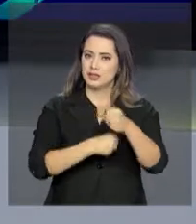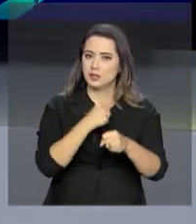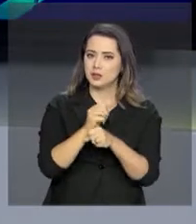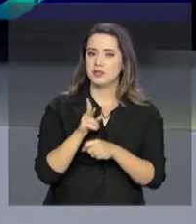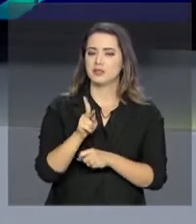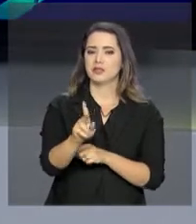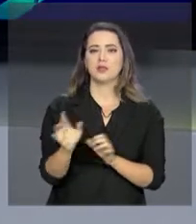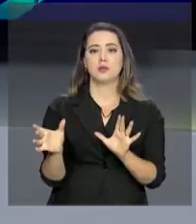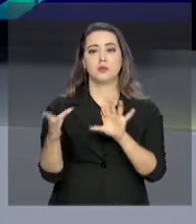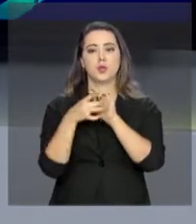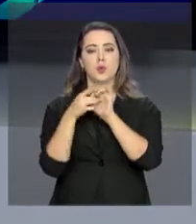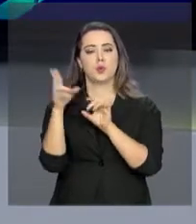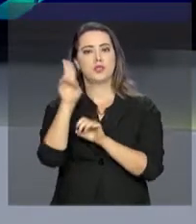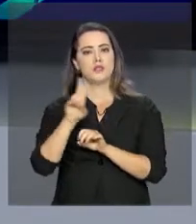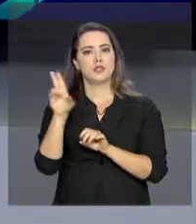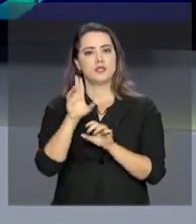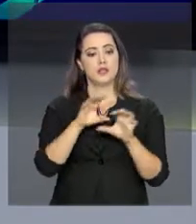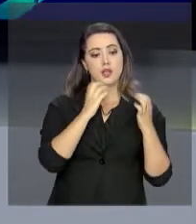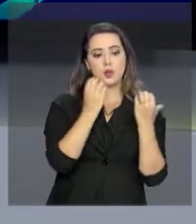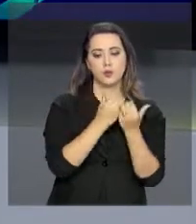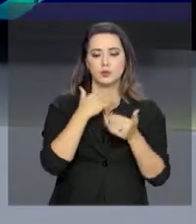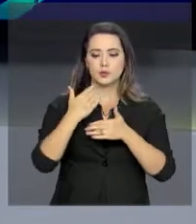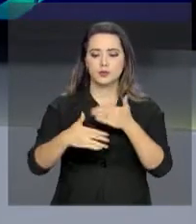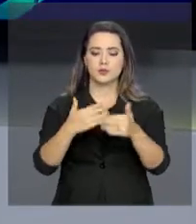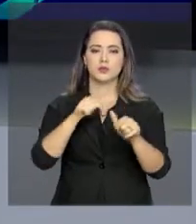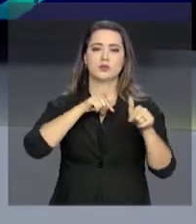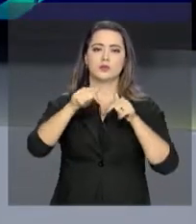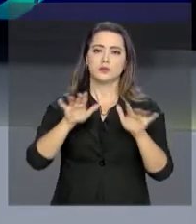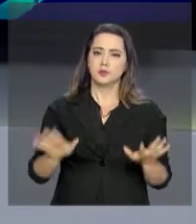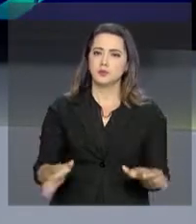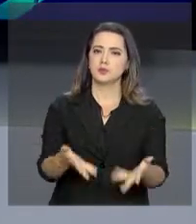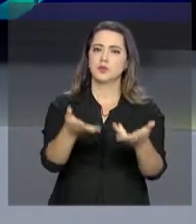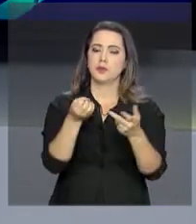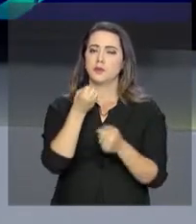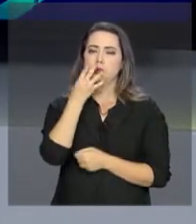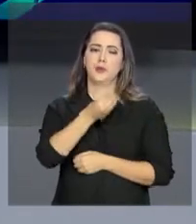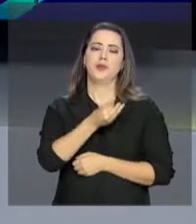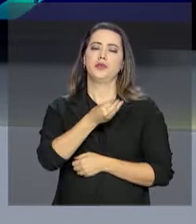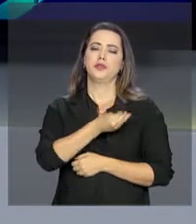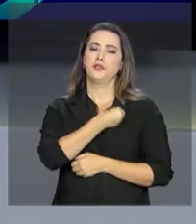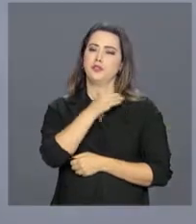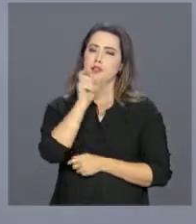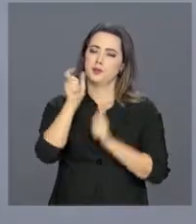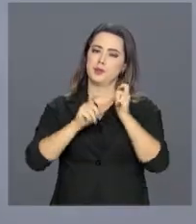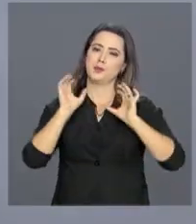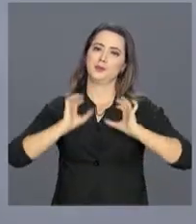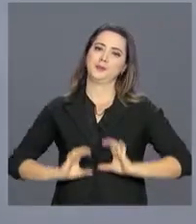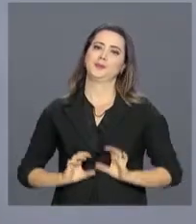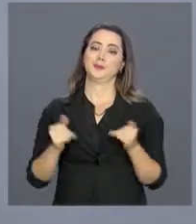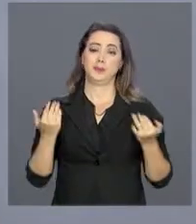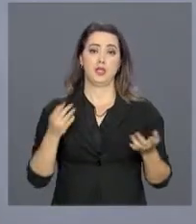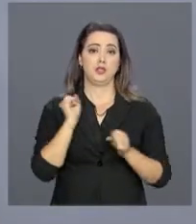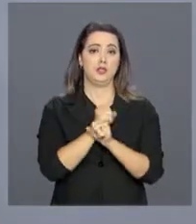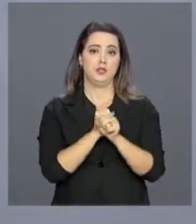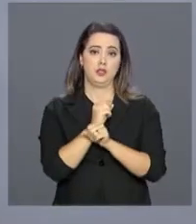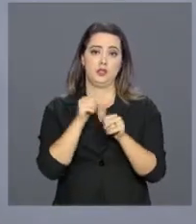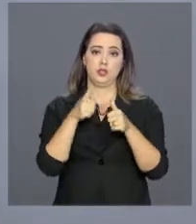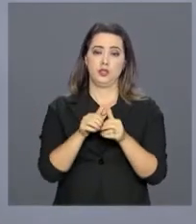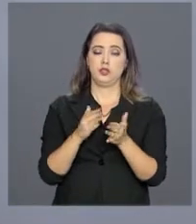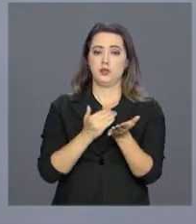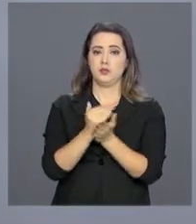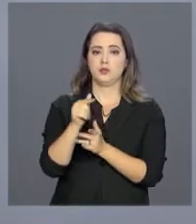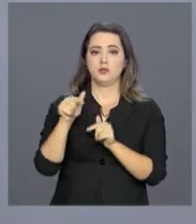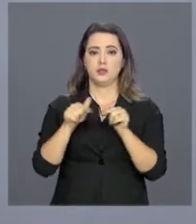universitários e comunidades no desenvolvimento de ações que promovam o bem-estar dos cidadãos. E este ano já está em campo a